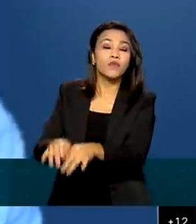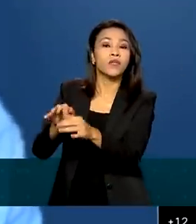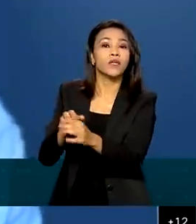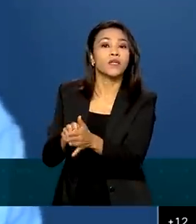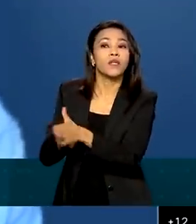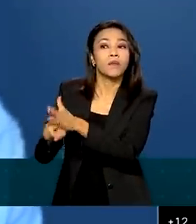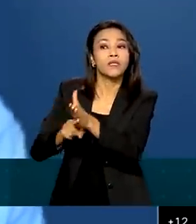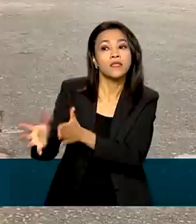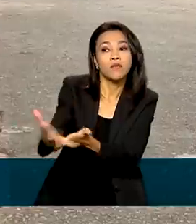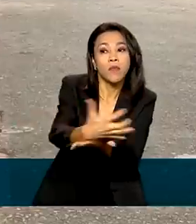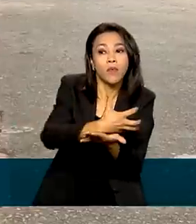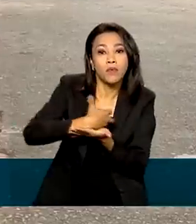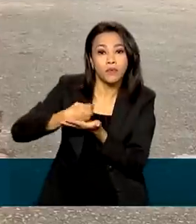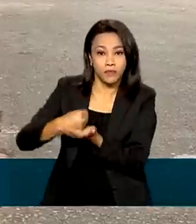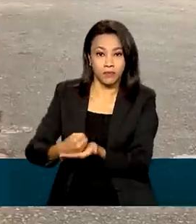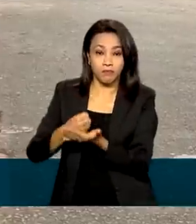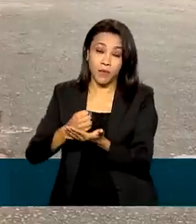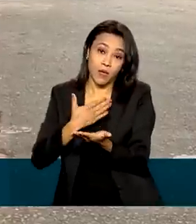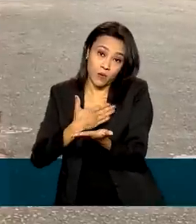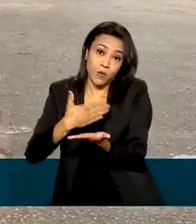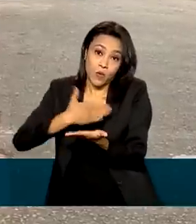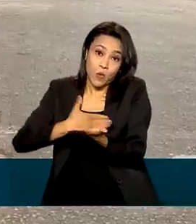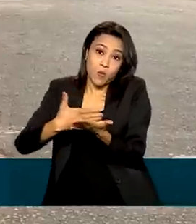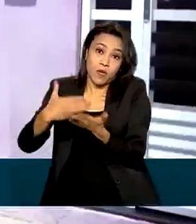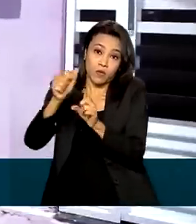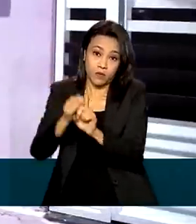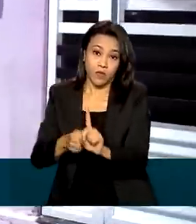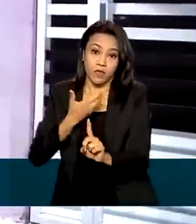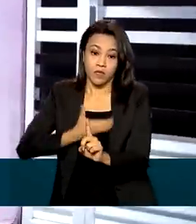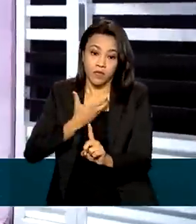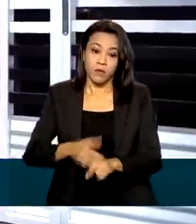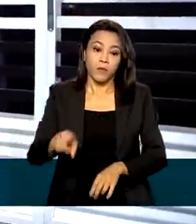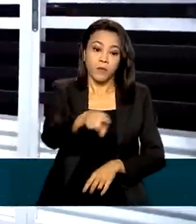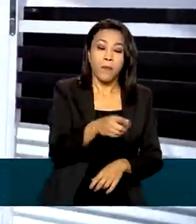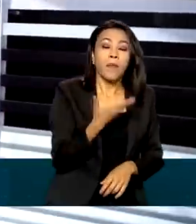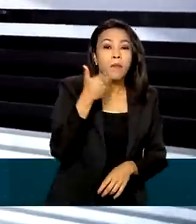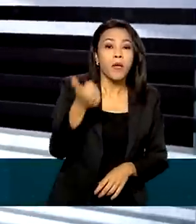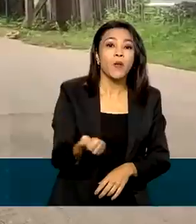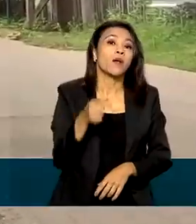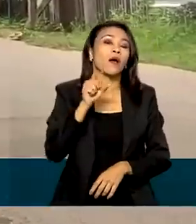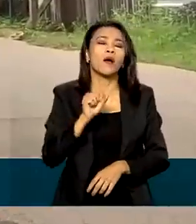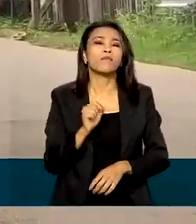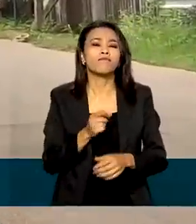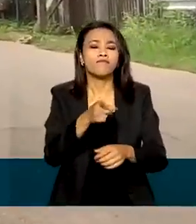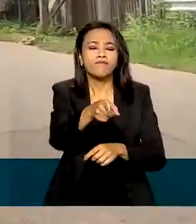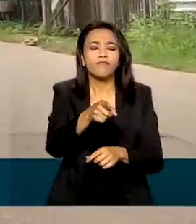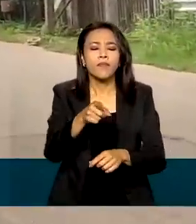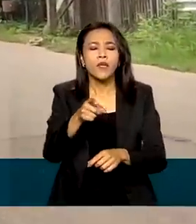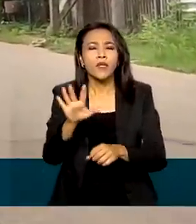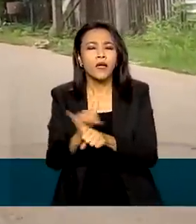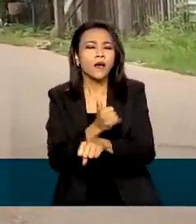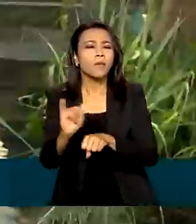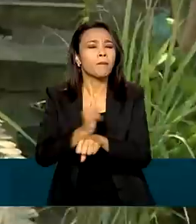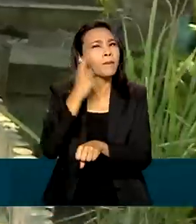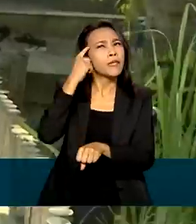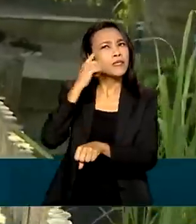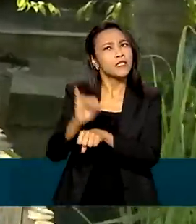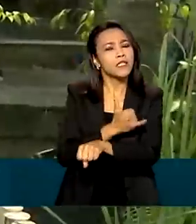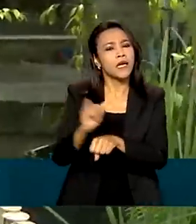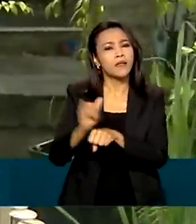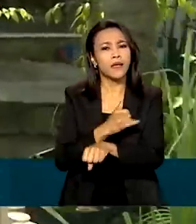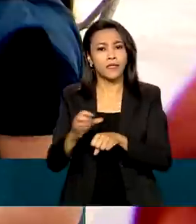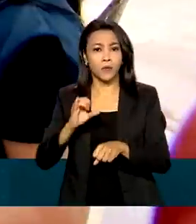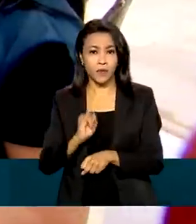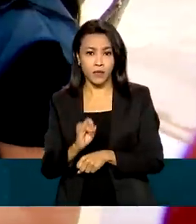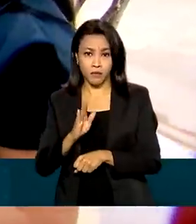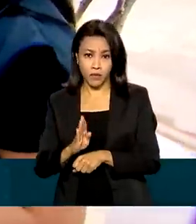para início de dezembro. Para melhorar a produtividade nos estados, o IBGE está pensando em novas estratégias de recrutamento de